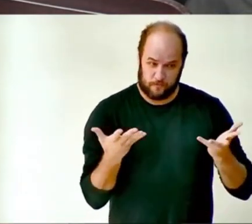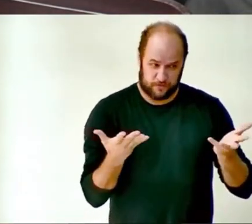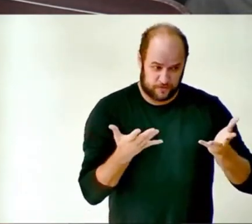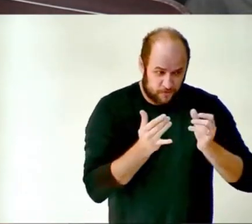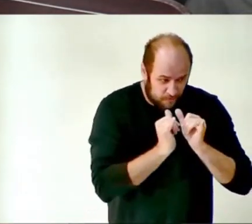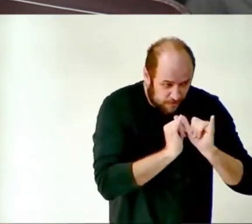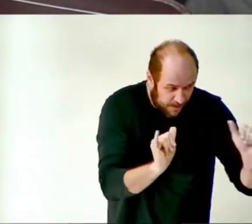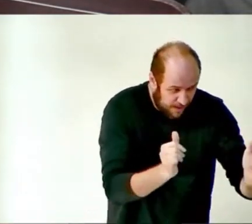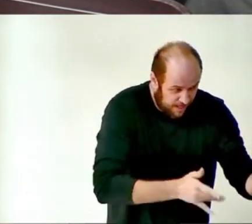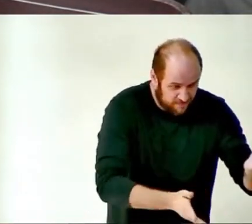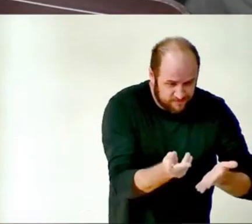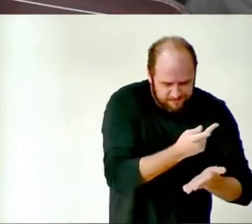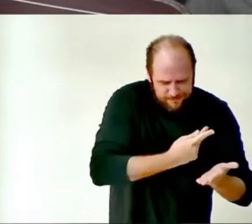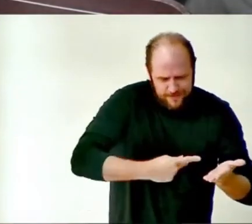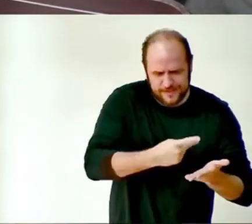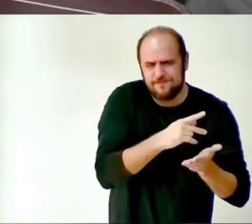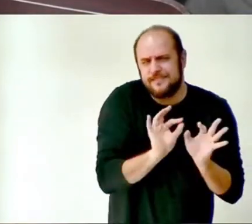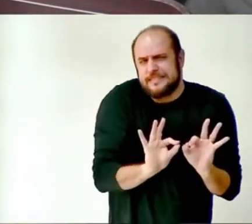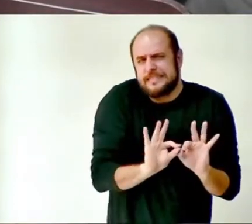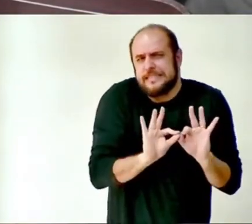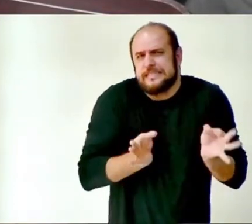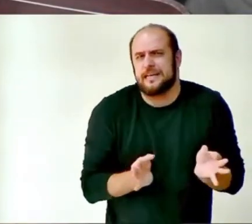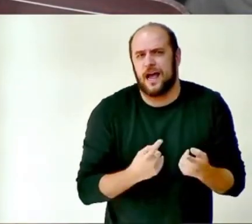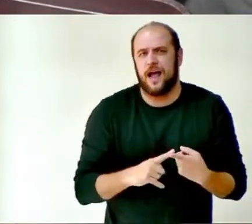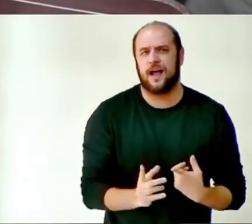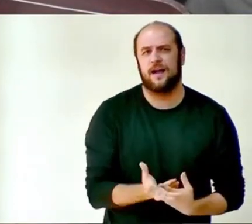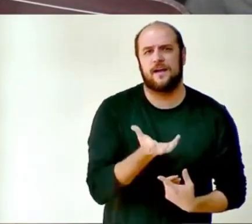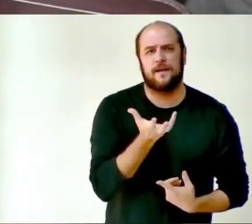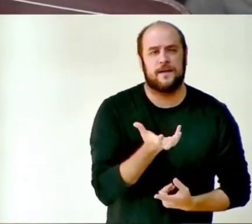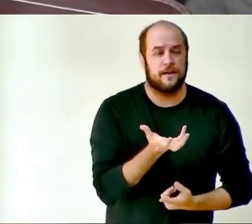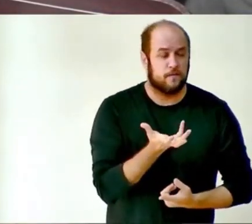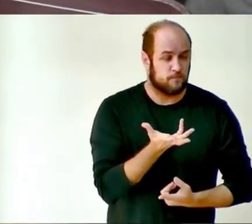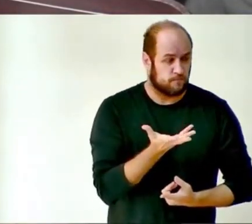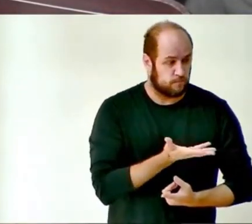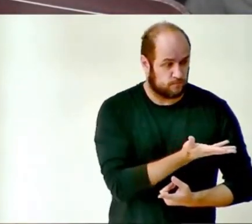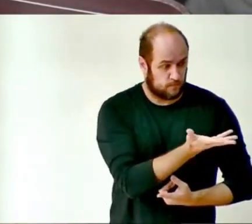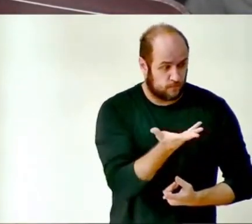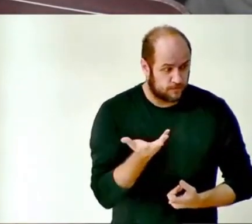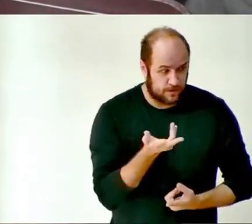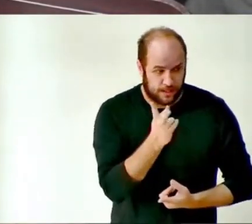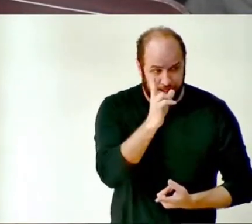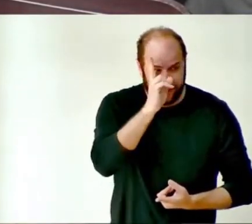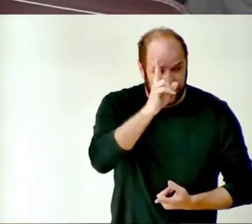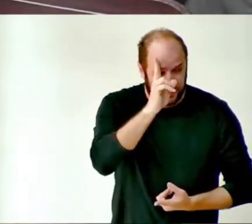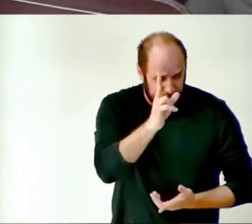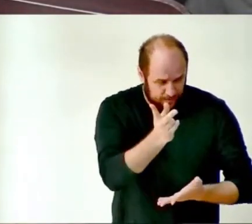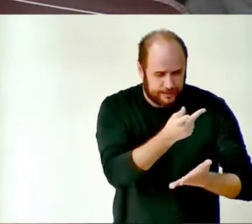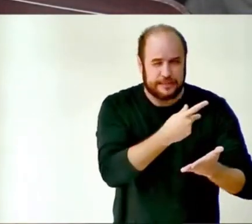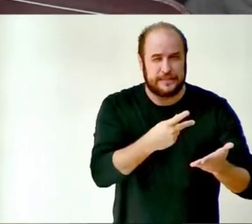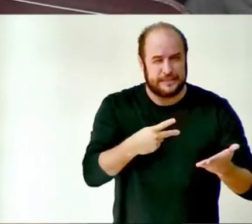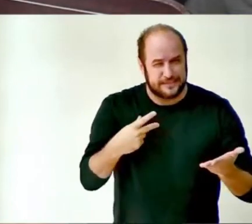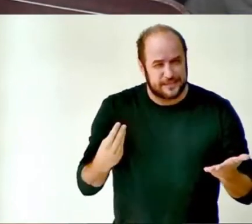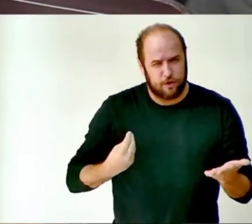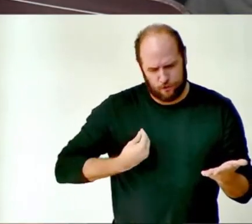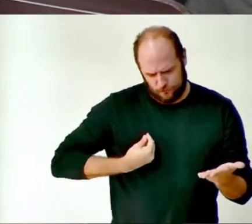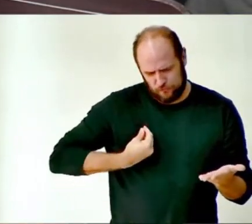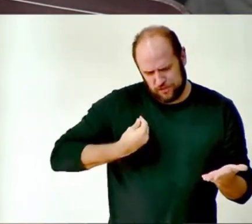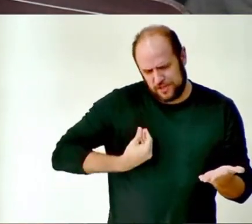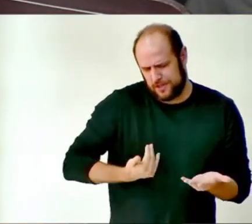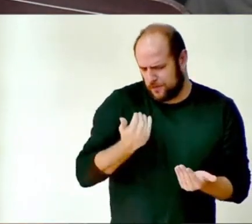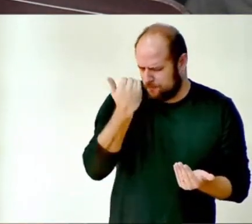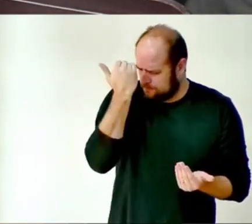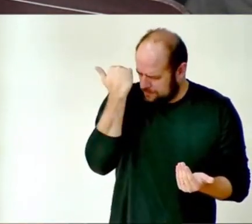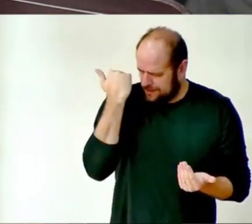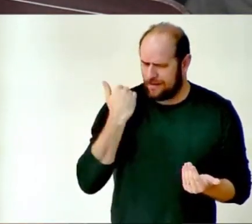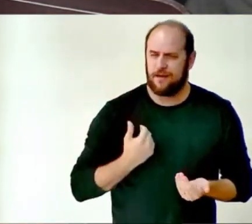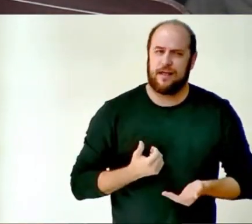fizessem um desenho simples, mas gostaria que vocês se lembrassem desse desenho, levassem esse desenho com vocês,